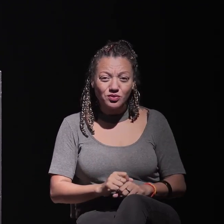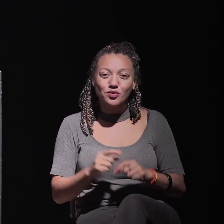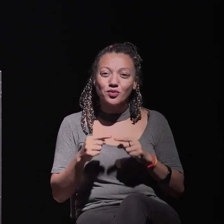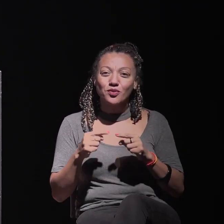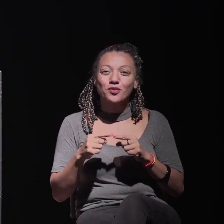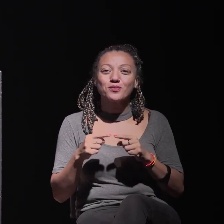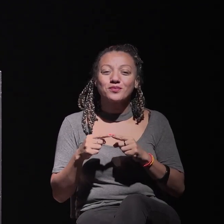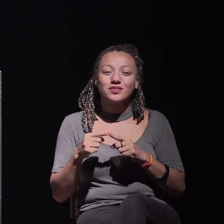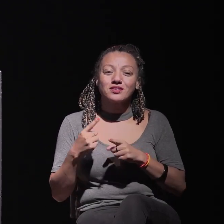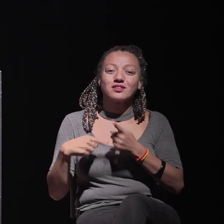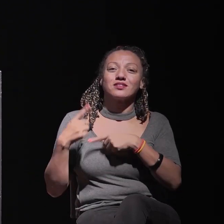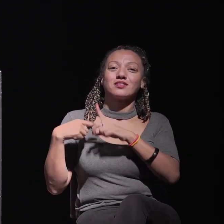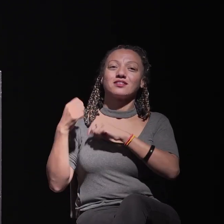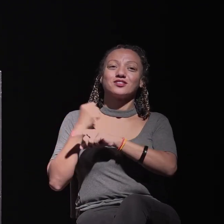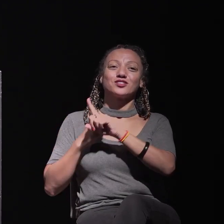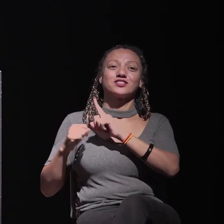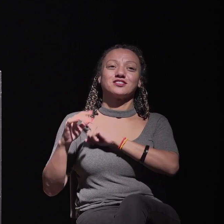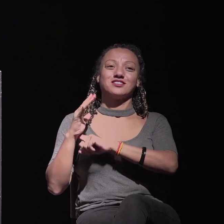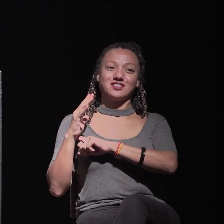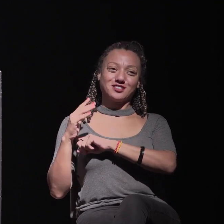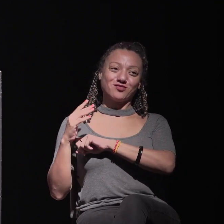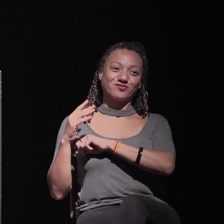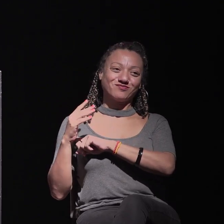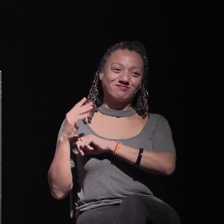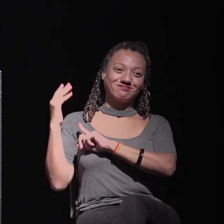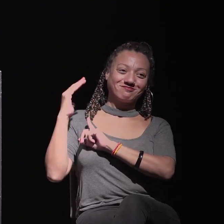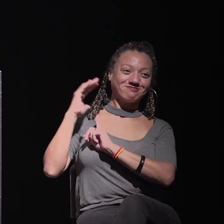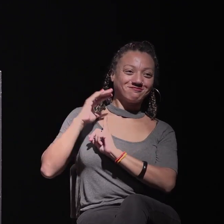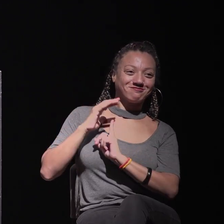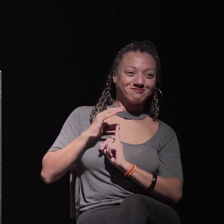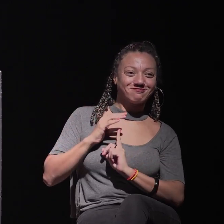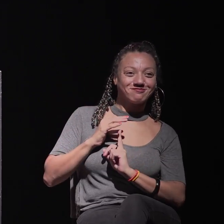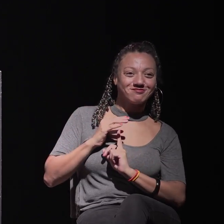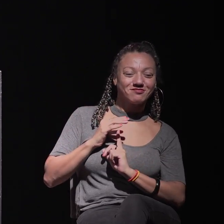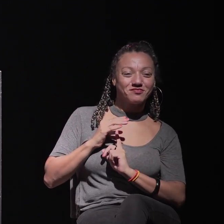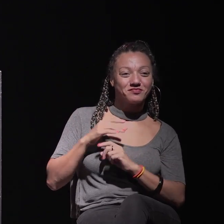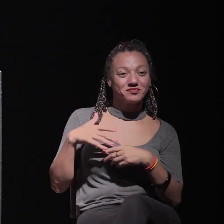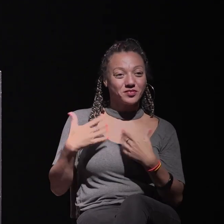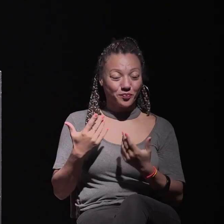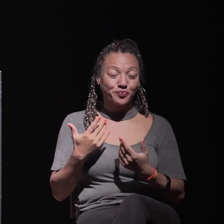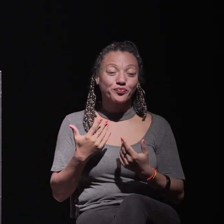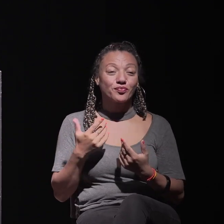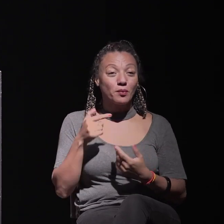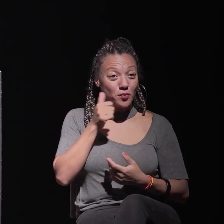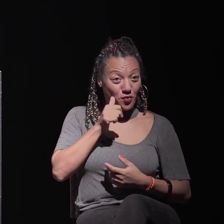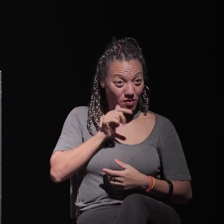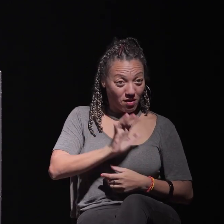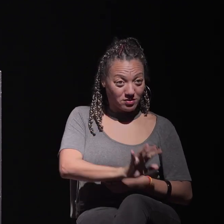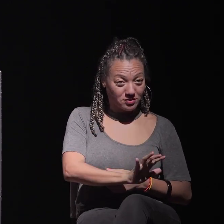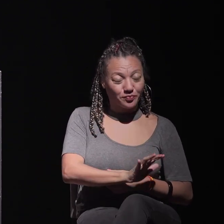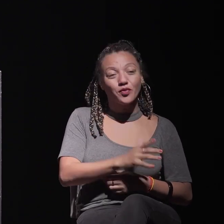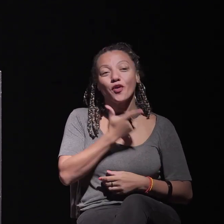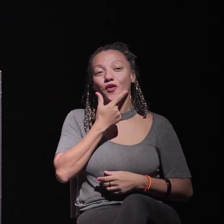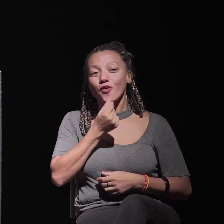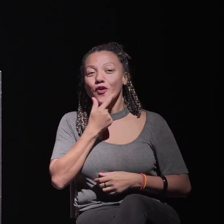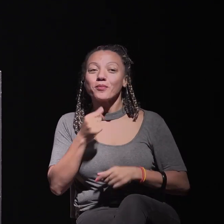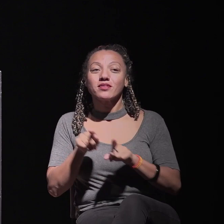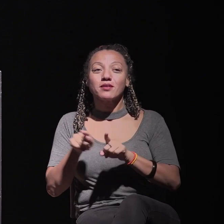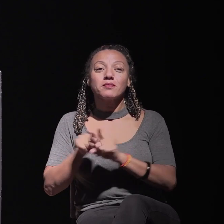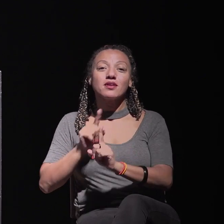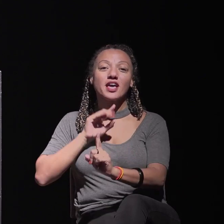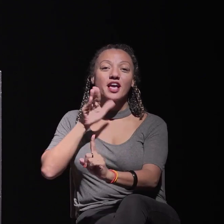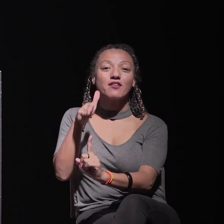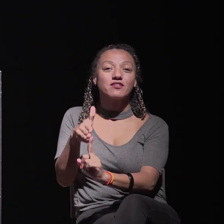nossos processos de socialização também. Então, se a gente busca esse modelo de socialização feminino, os homens vão buscar o modelo do patriarcado, de